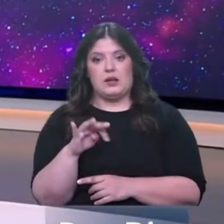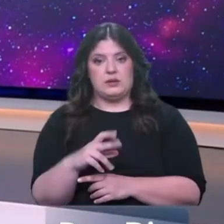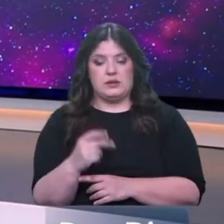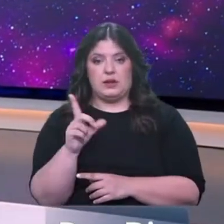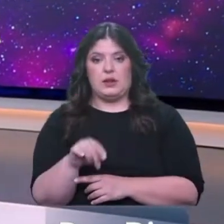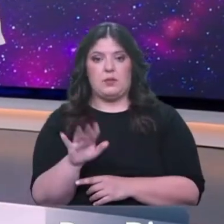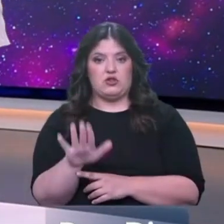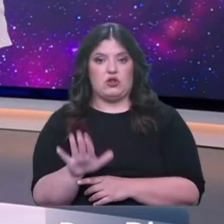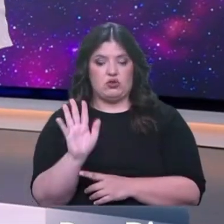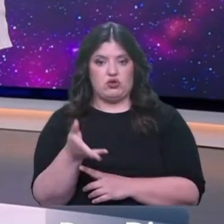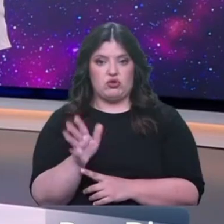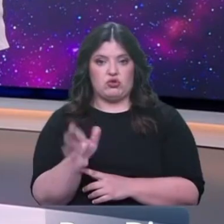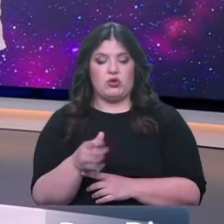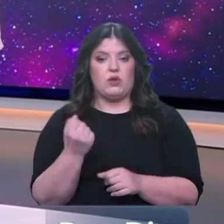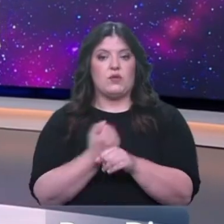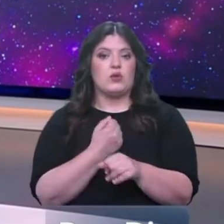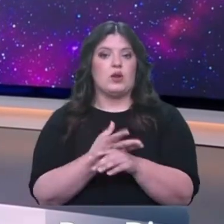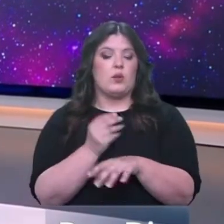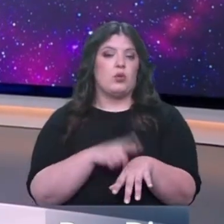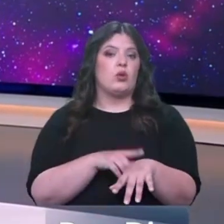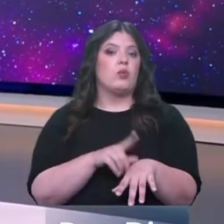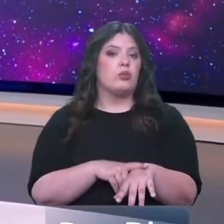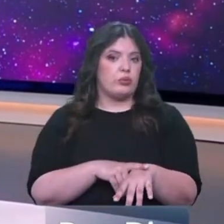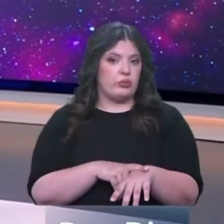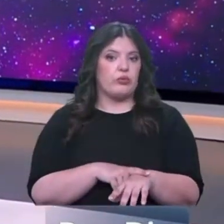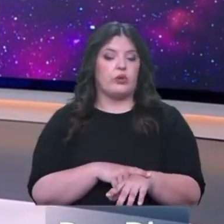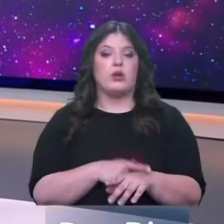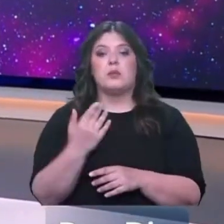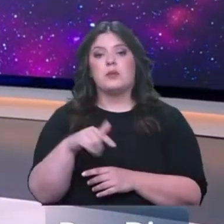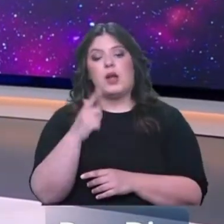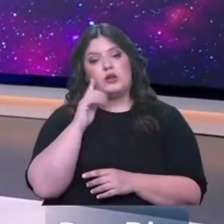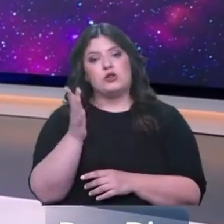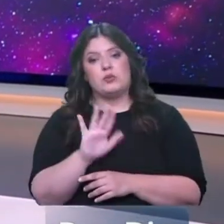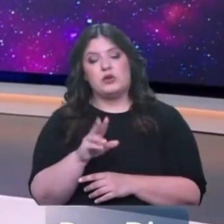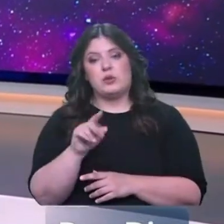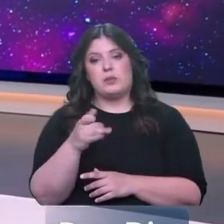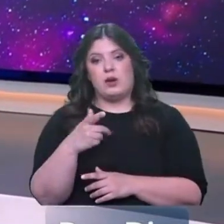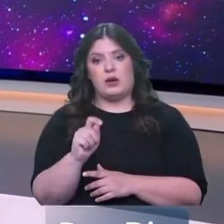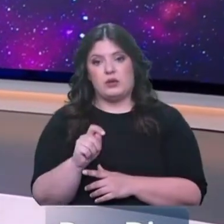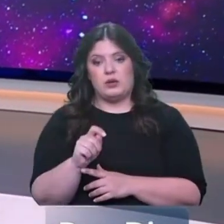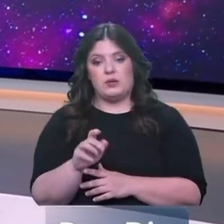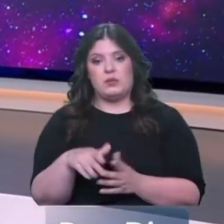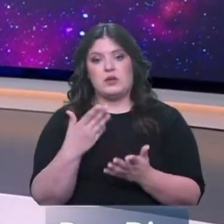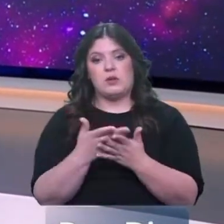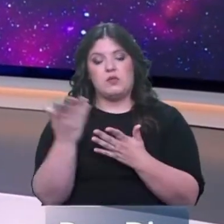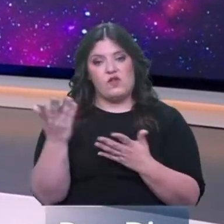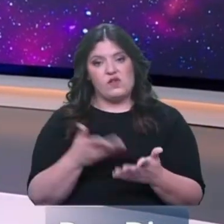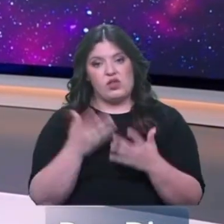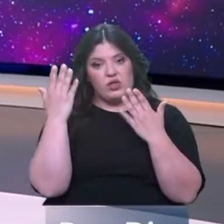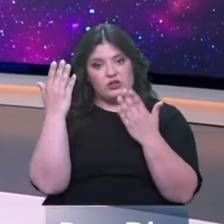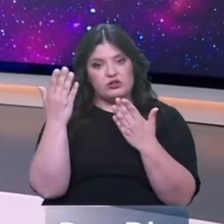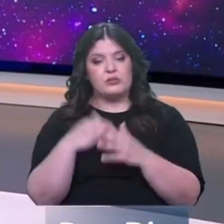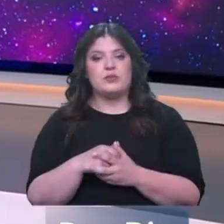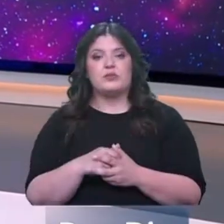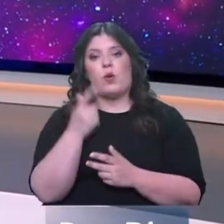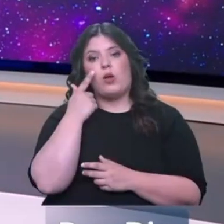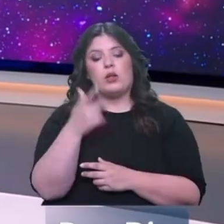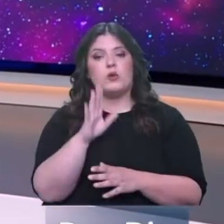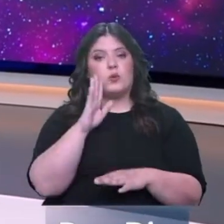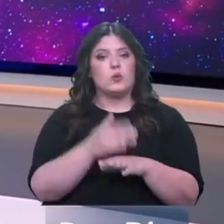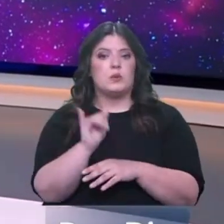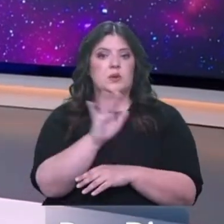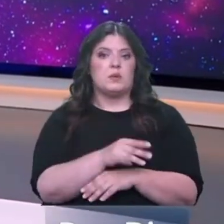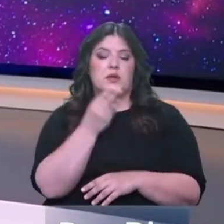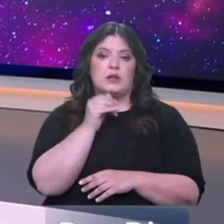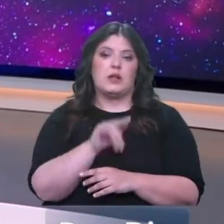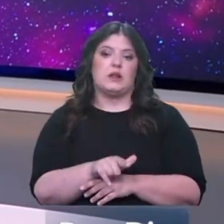já estão a funcionar há muito tempo. Mas despedimos de Marte, da sonda marciana, mas damos as boas-vindas. Olha, são as últimas imagens na